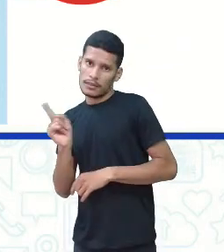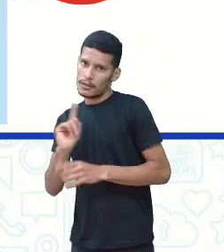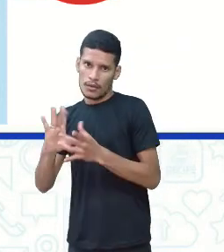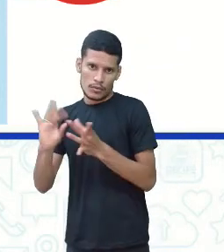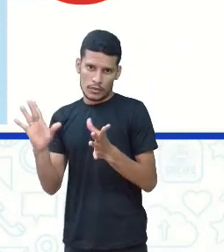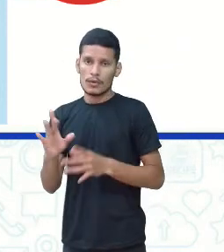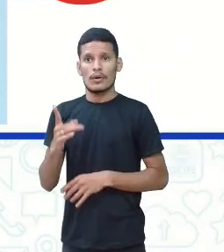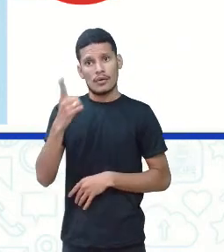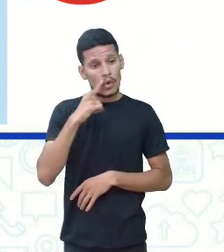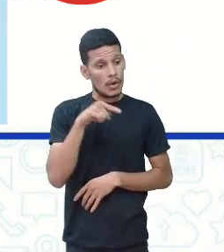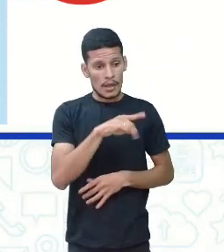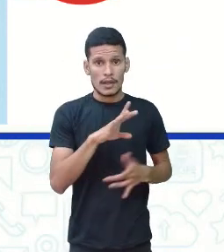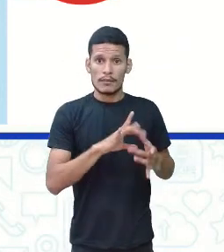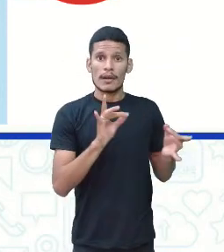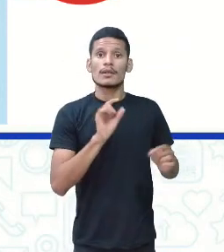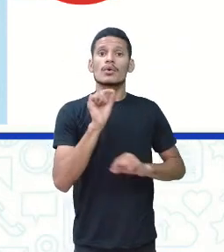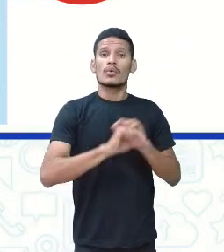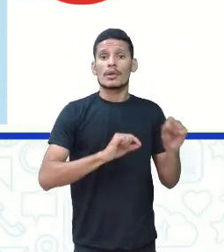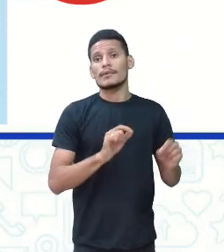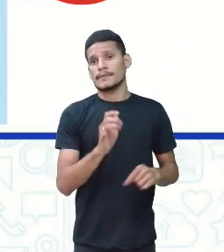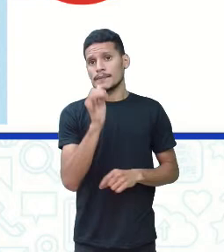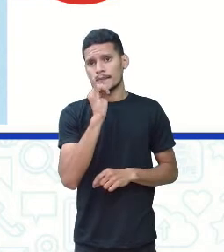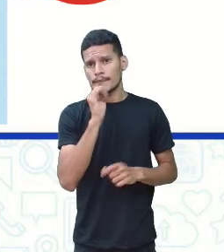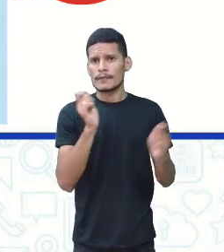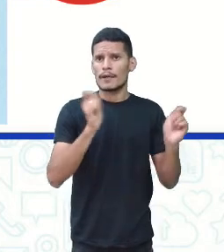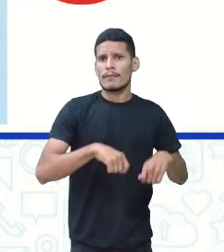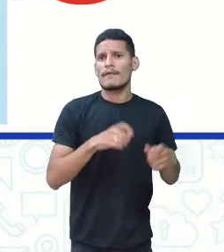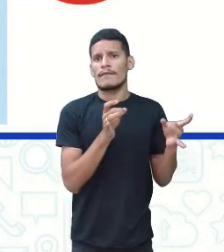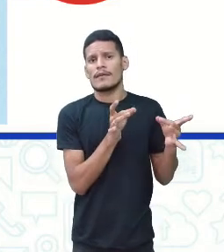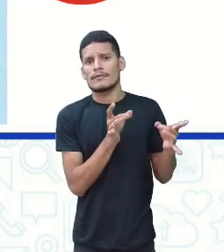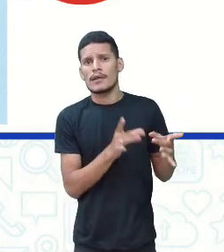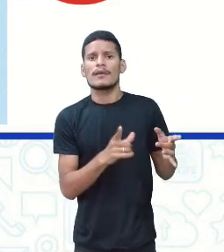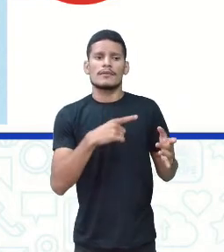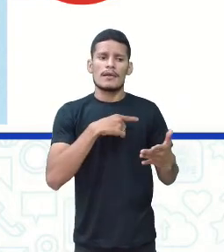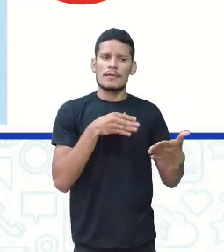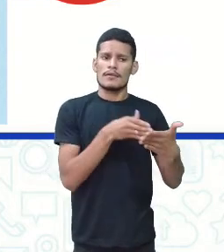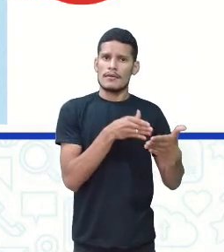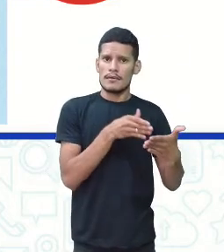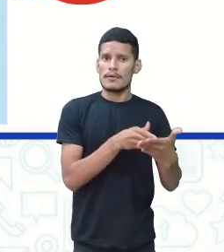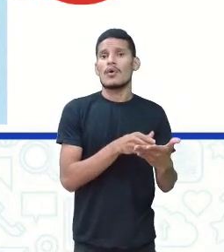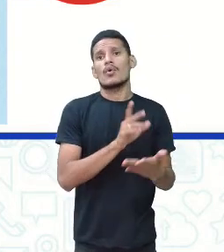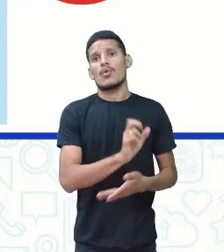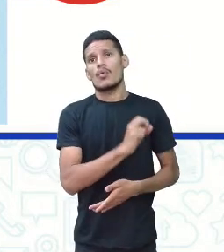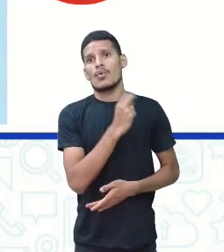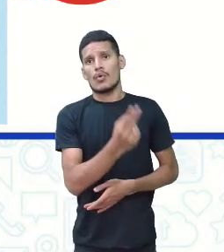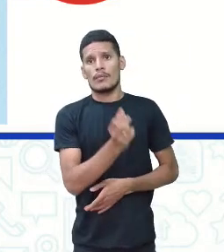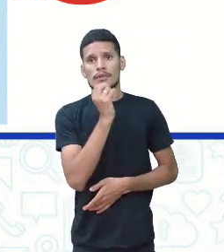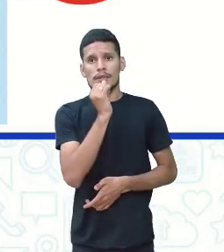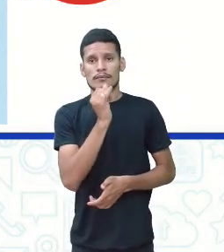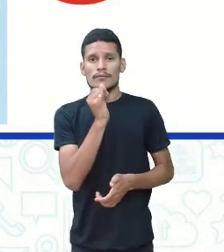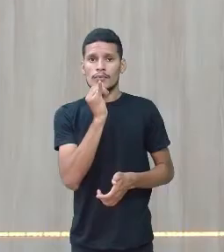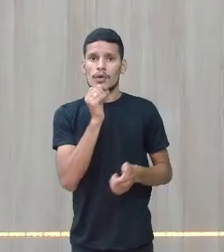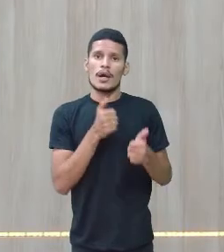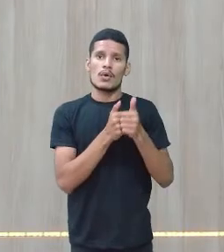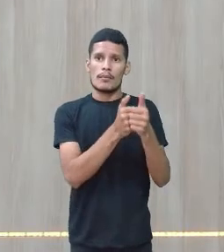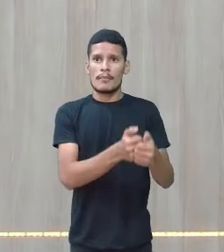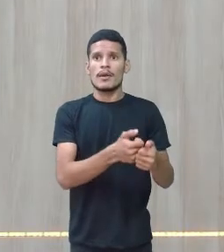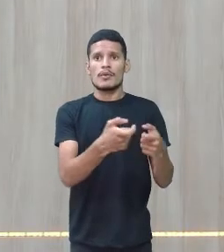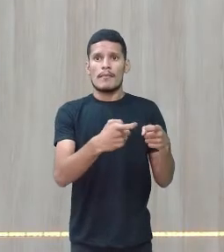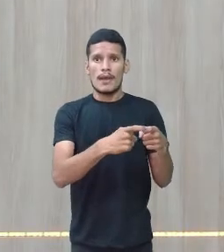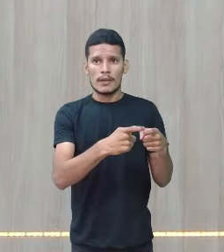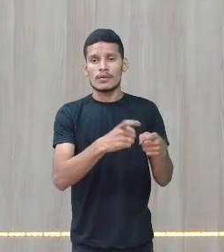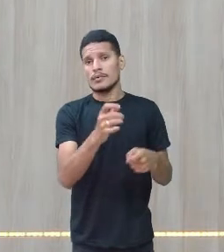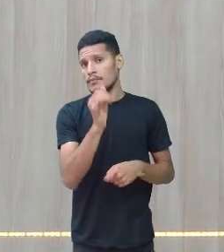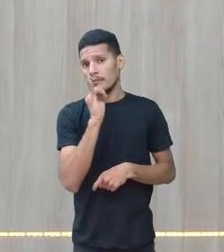vendo aqui que elas são comercializadas com restrição, né? Ou com o acompanhamento médico. É a questão